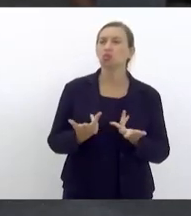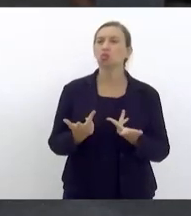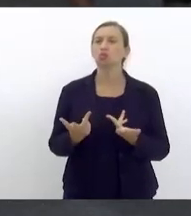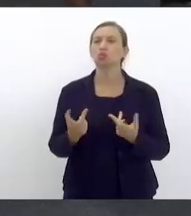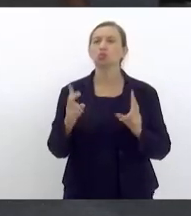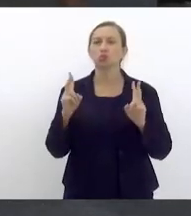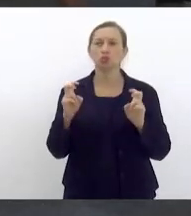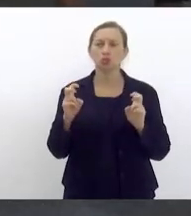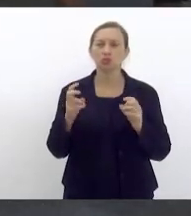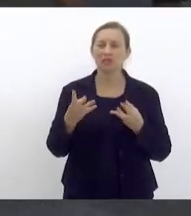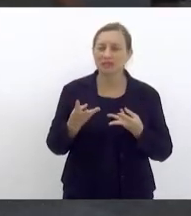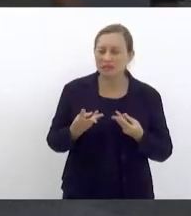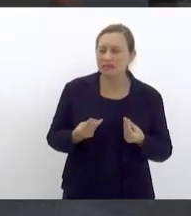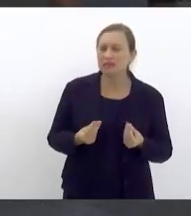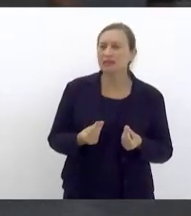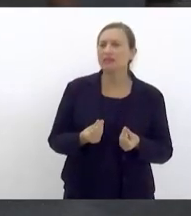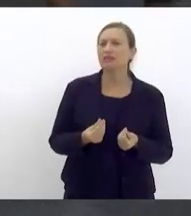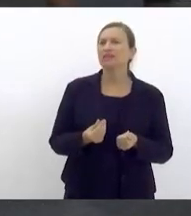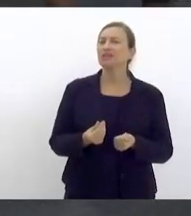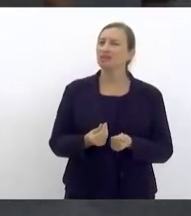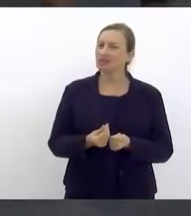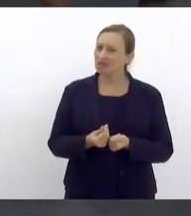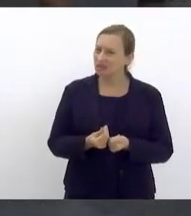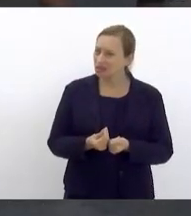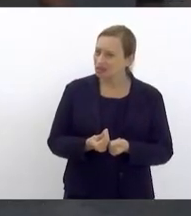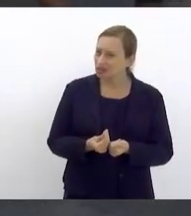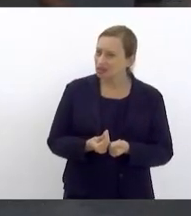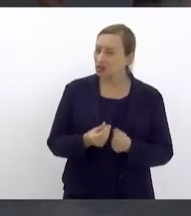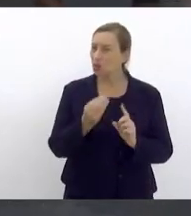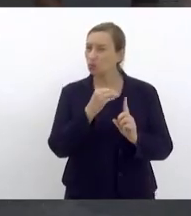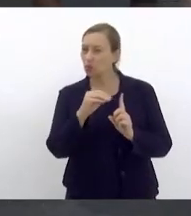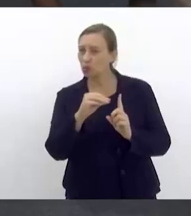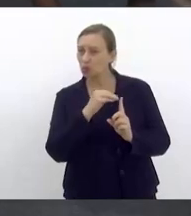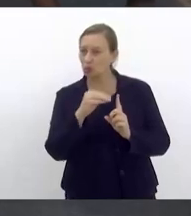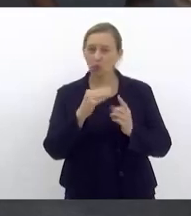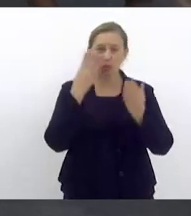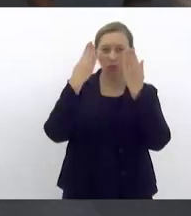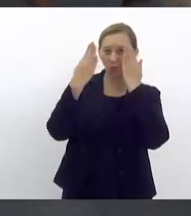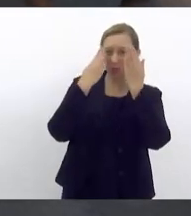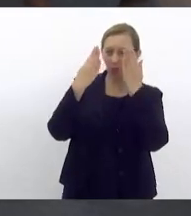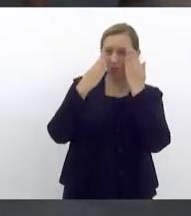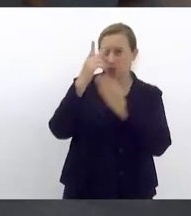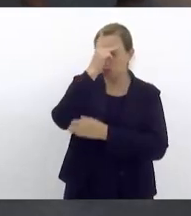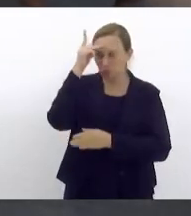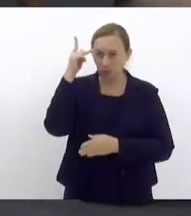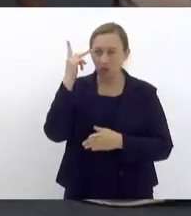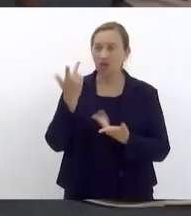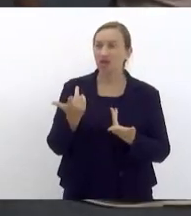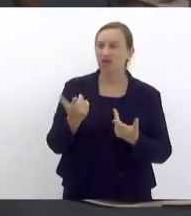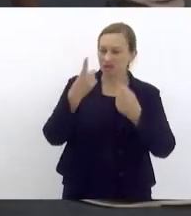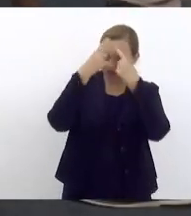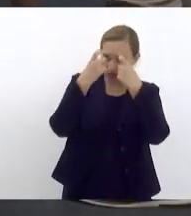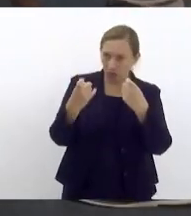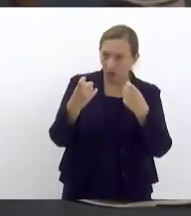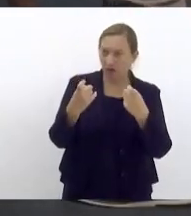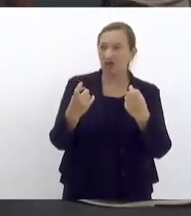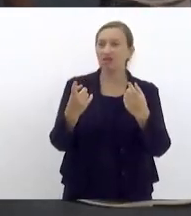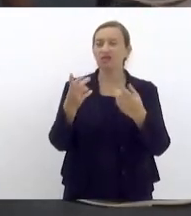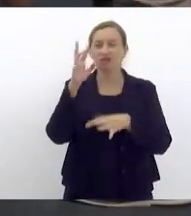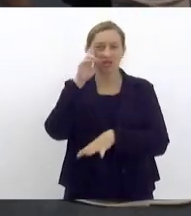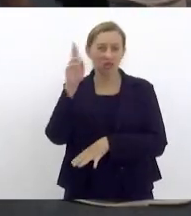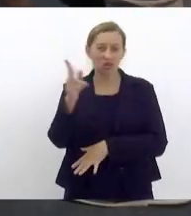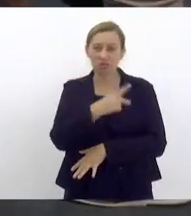de fragilidade vulnerabilidade psicológica dessas pessoas esses ciclos de violência a senhora Presidente